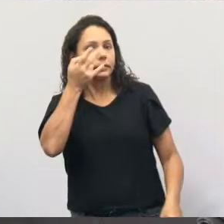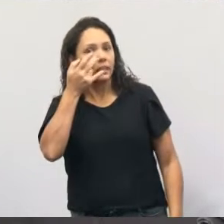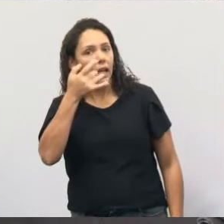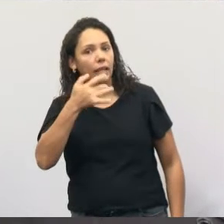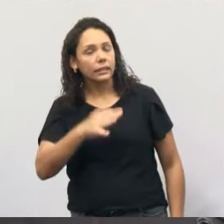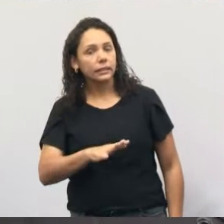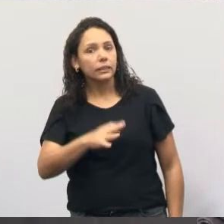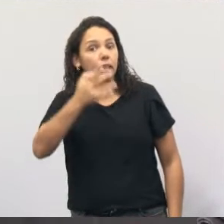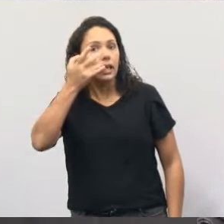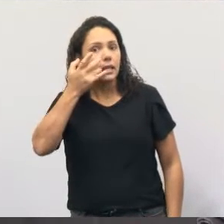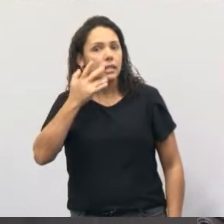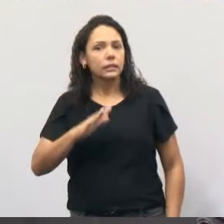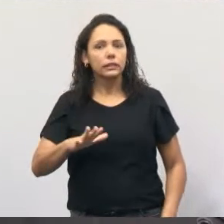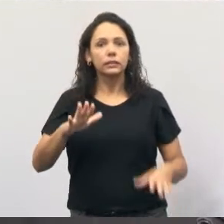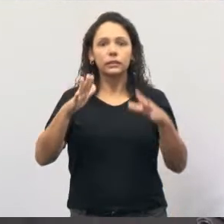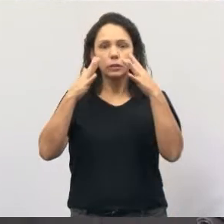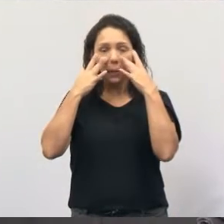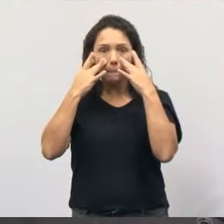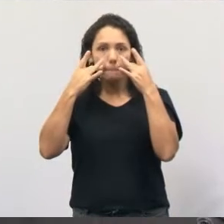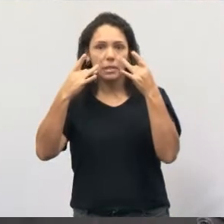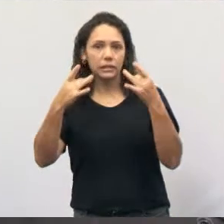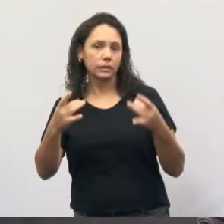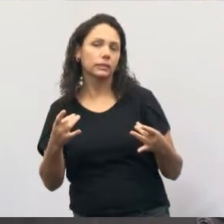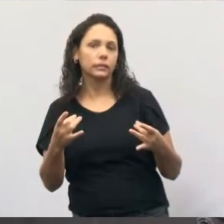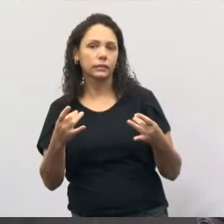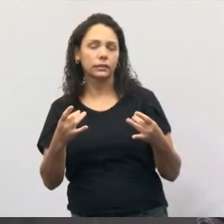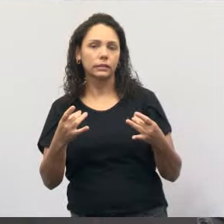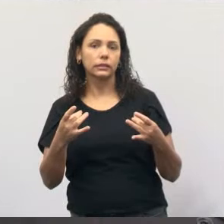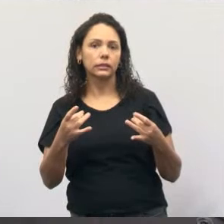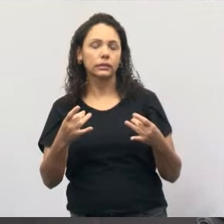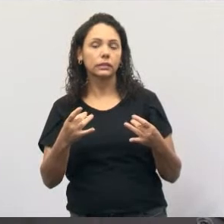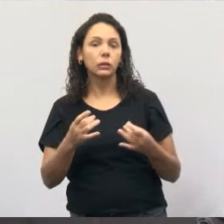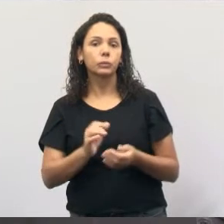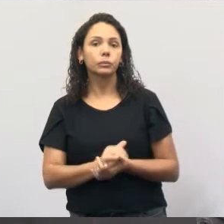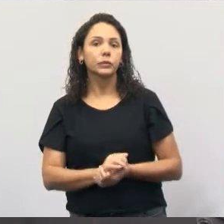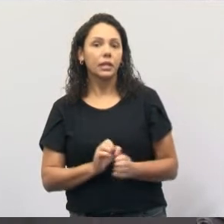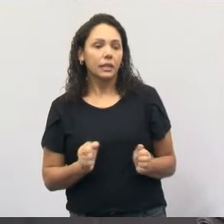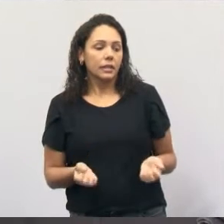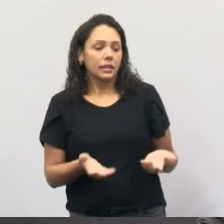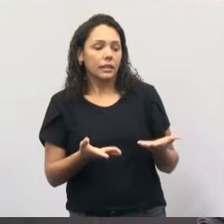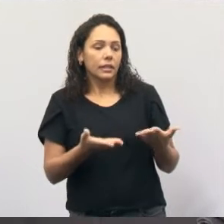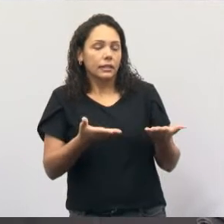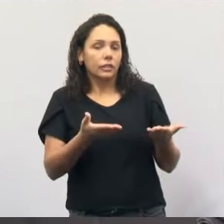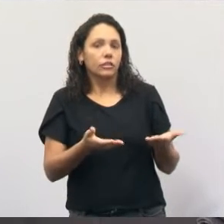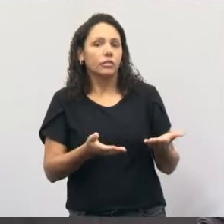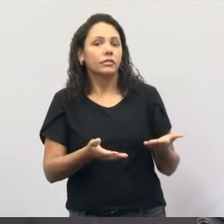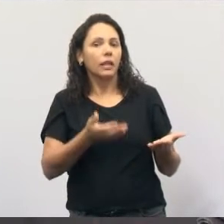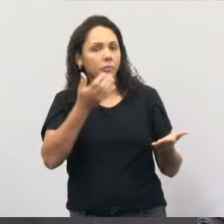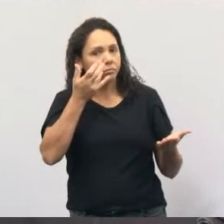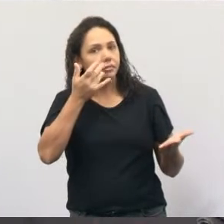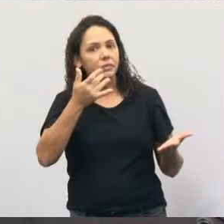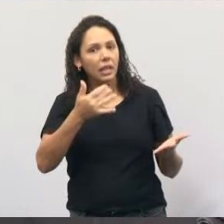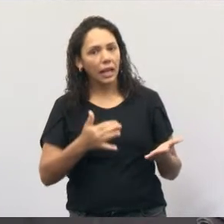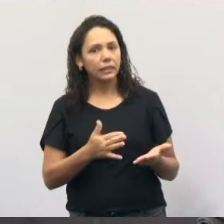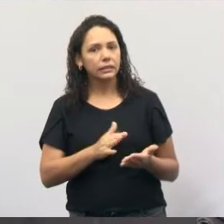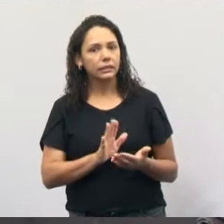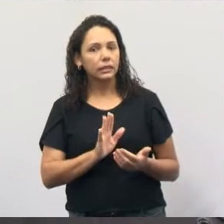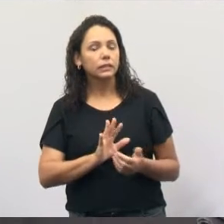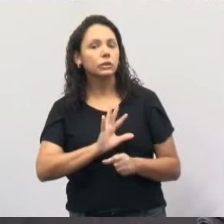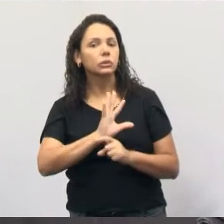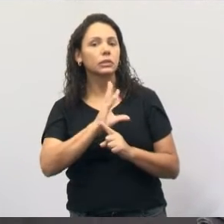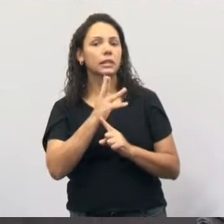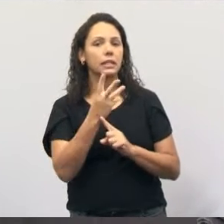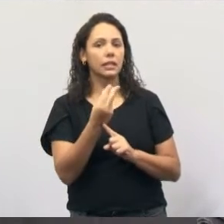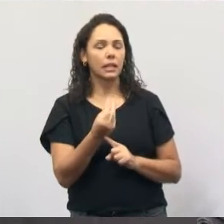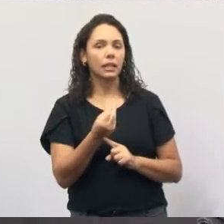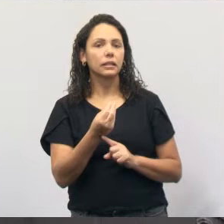das crianças da escola e poder despertar realmente todo esse lado positivo que a arte cênica traz para